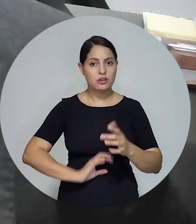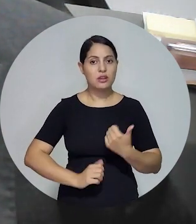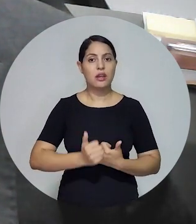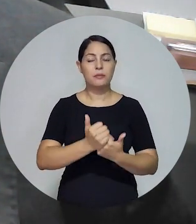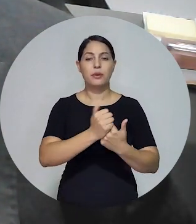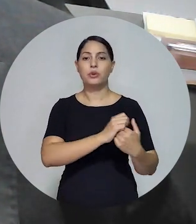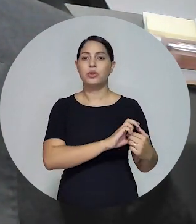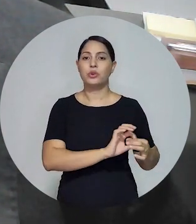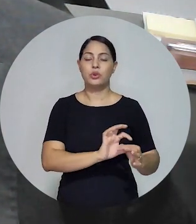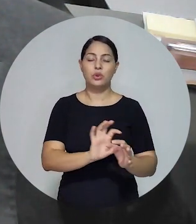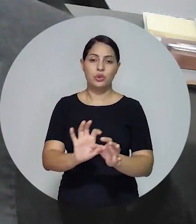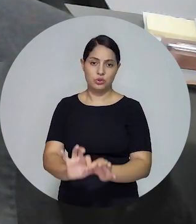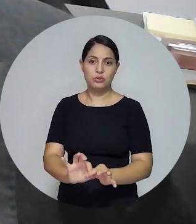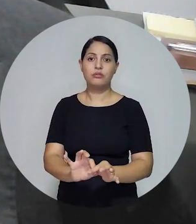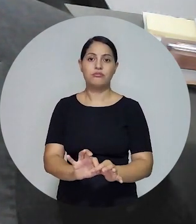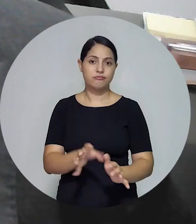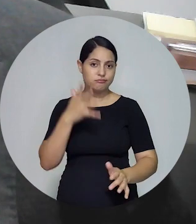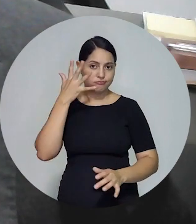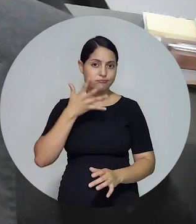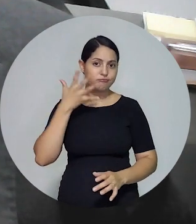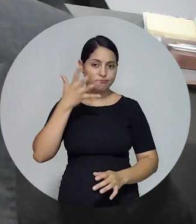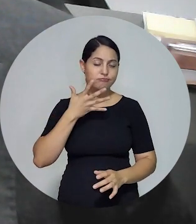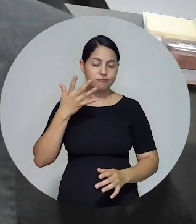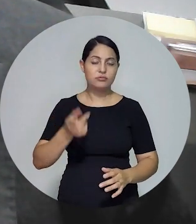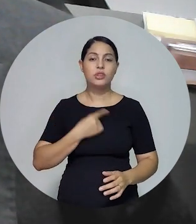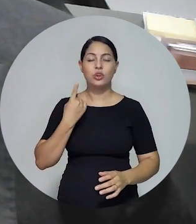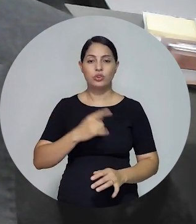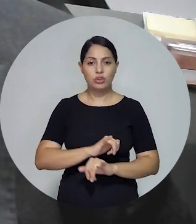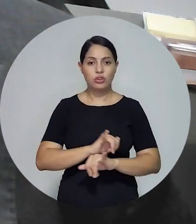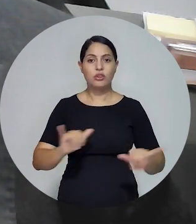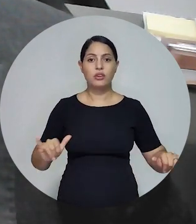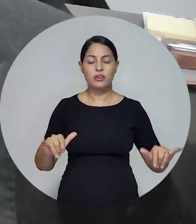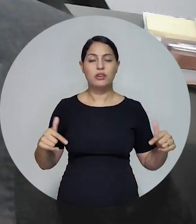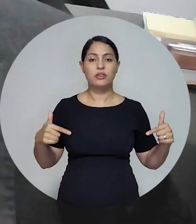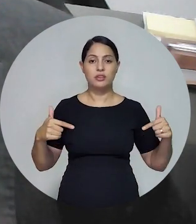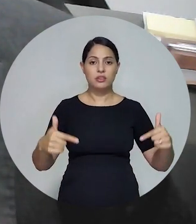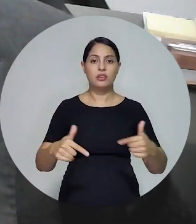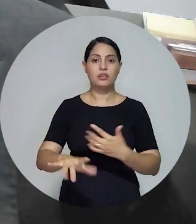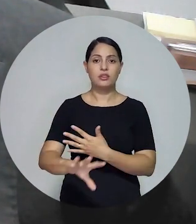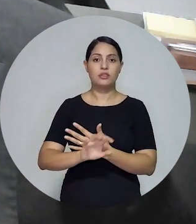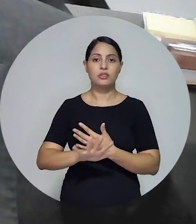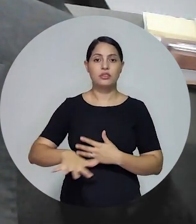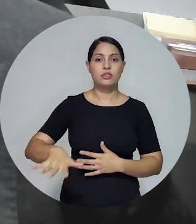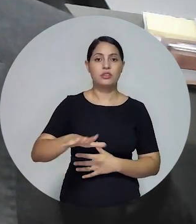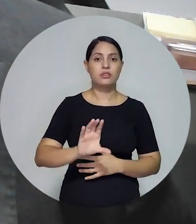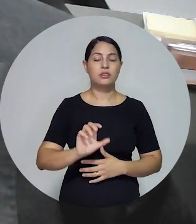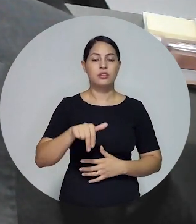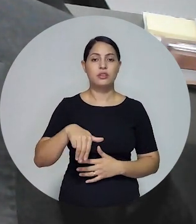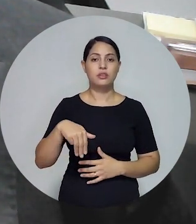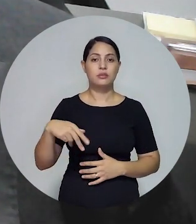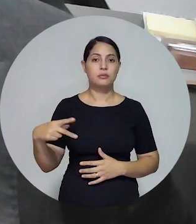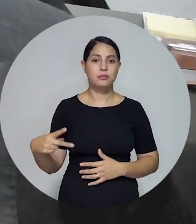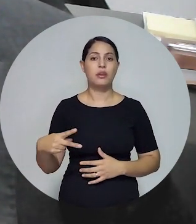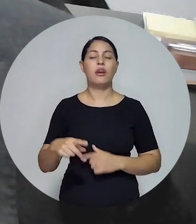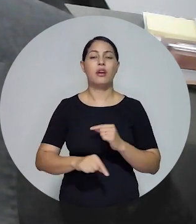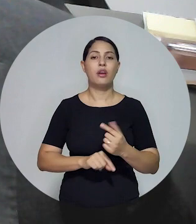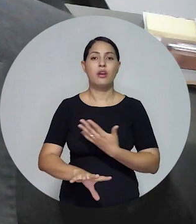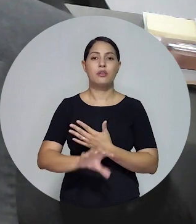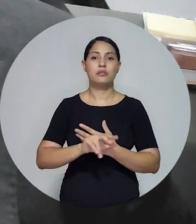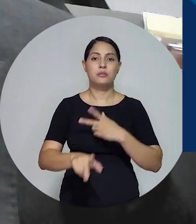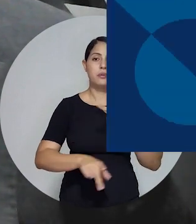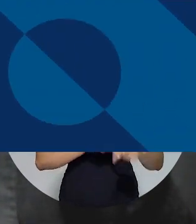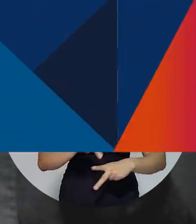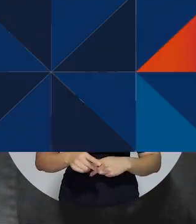cidadão. Faremos, pois, da ouvidoria do Ministério Público Brasileiro, a ouvidoria do CNMP, uma